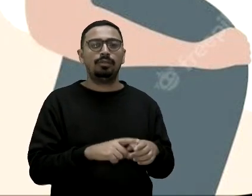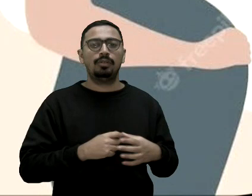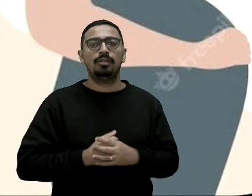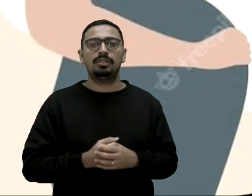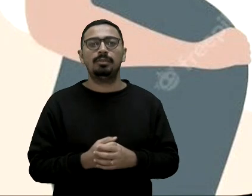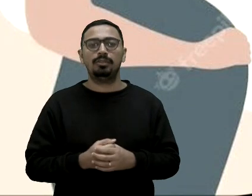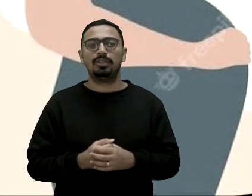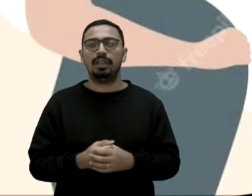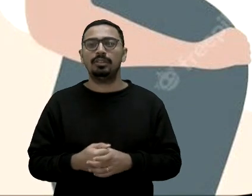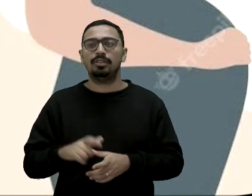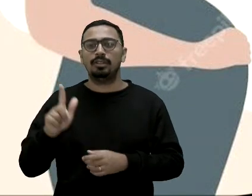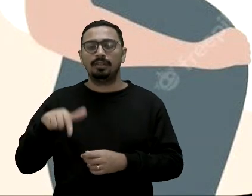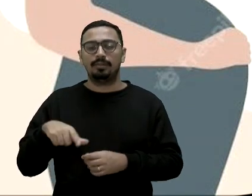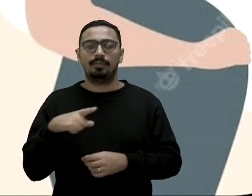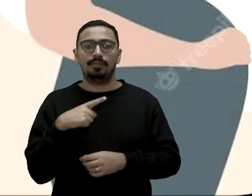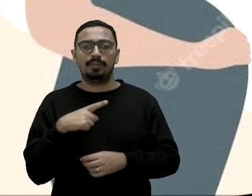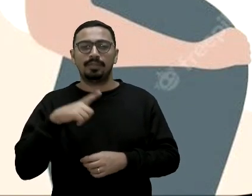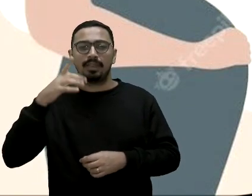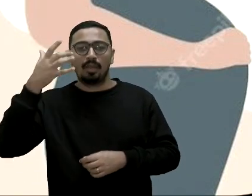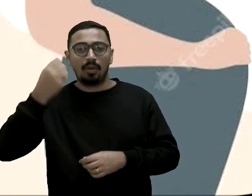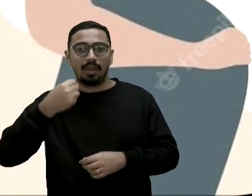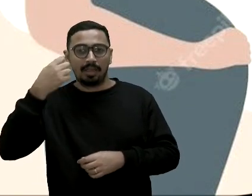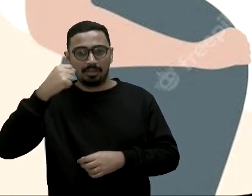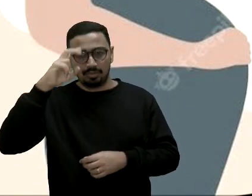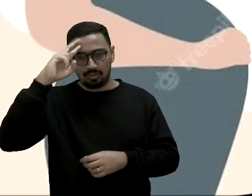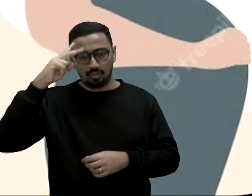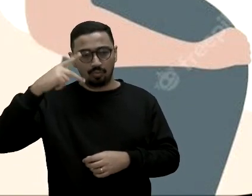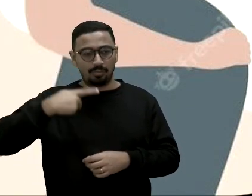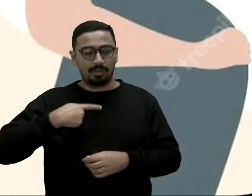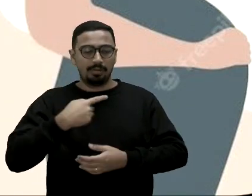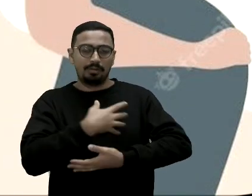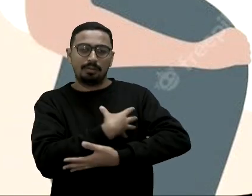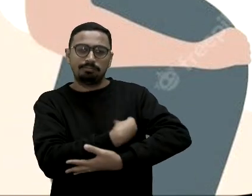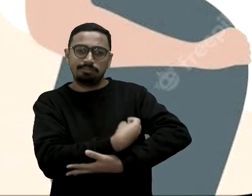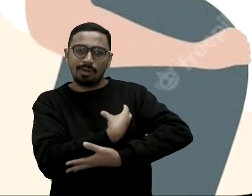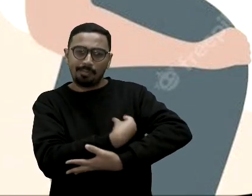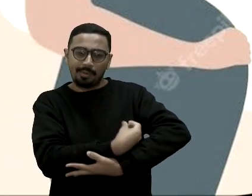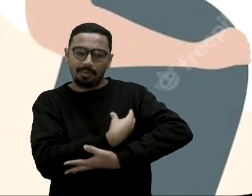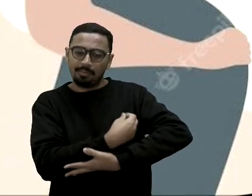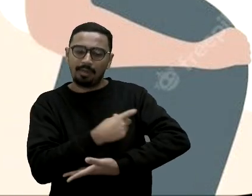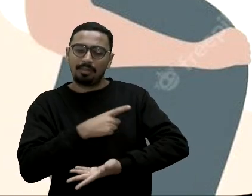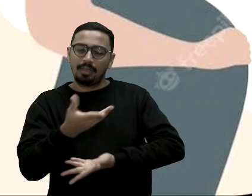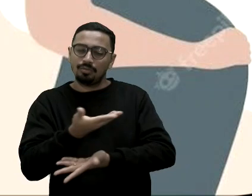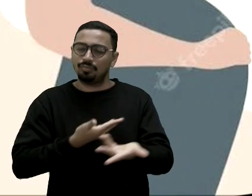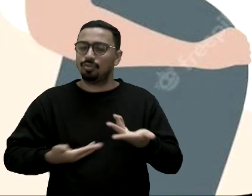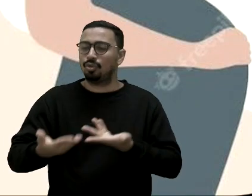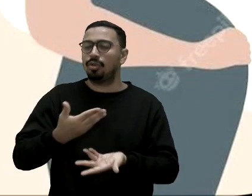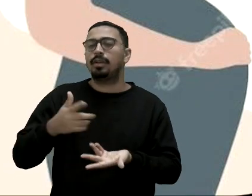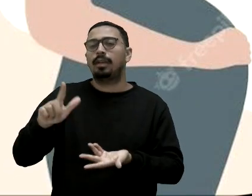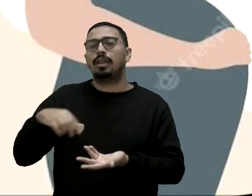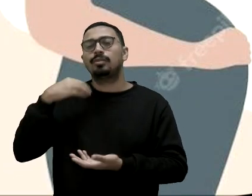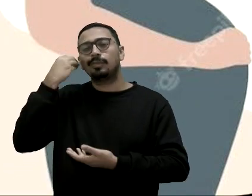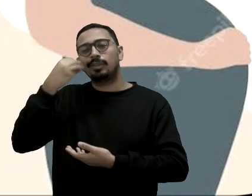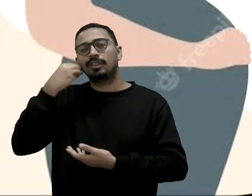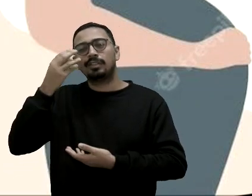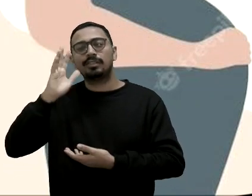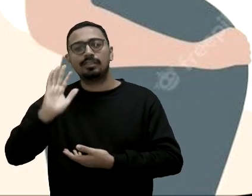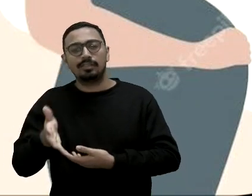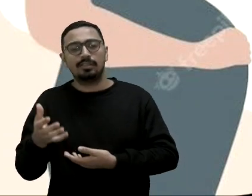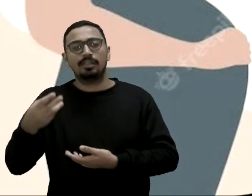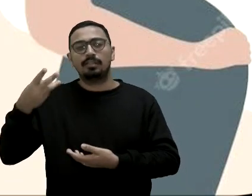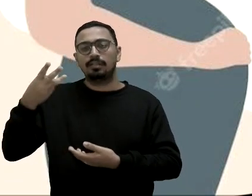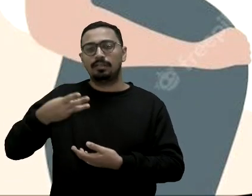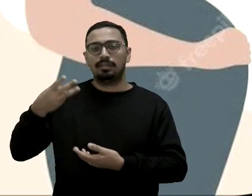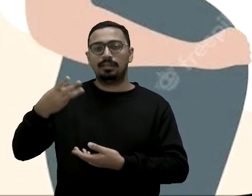quanto ao aleitamento materno. E não deixa também de ser uma troca de experiência entre essas gestantes, que geralmente já estão no terceiro